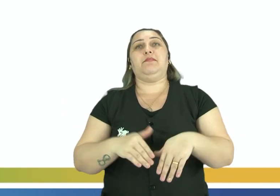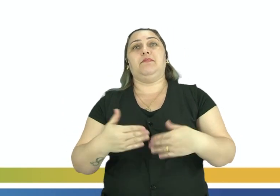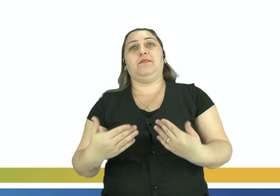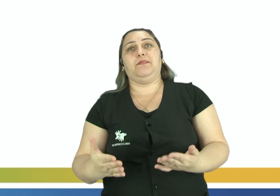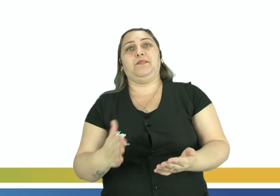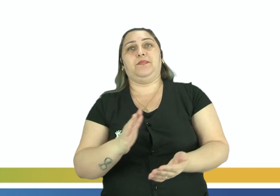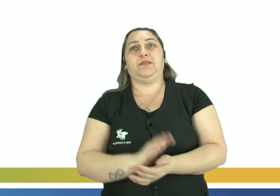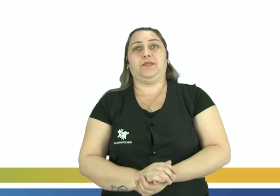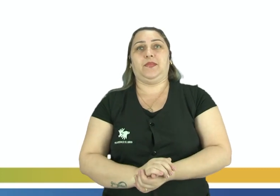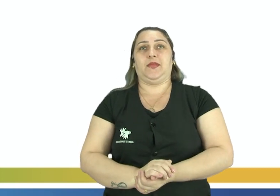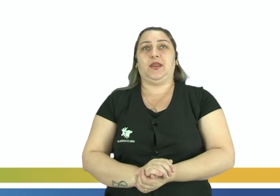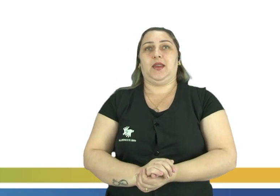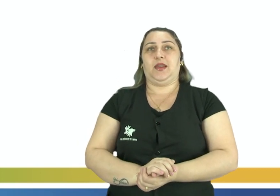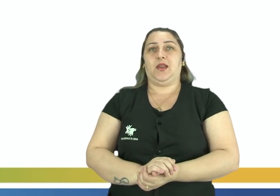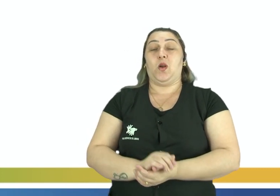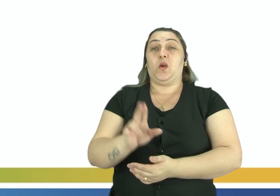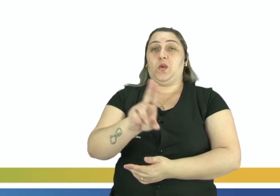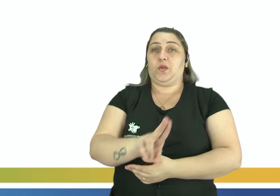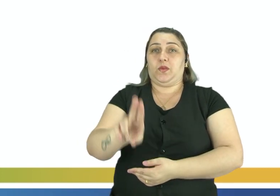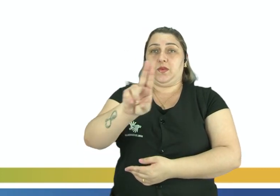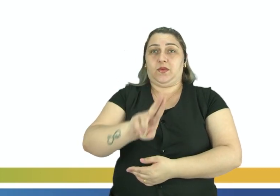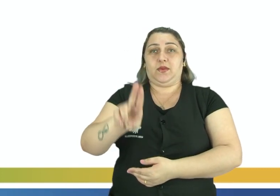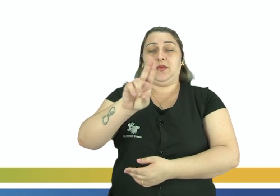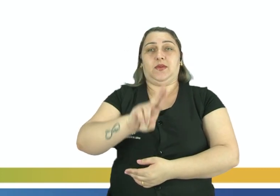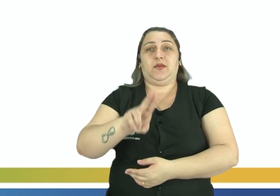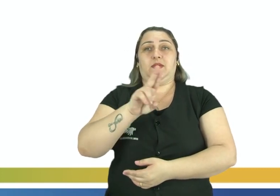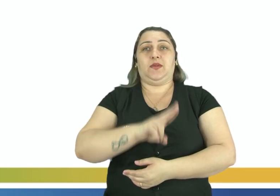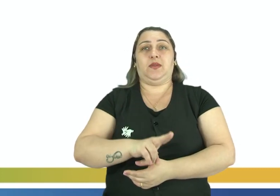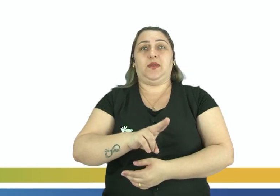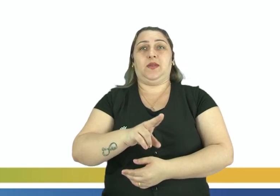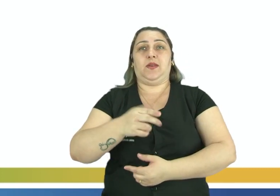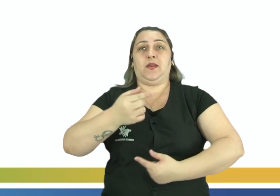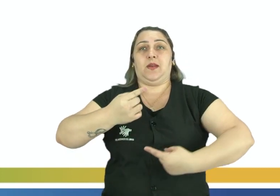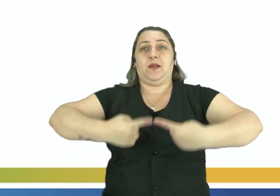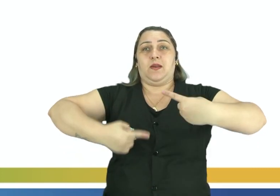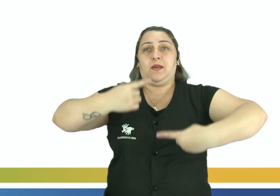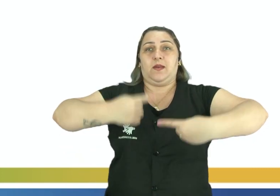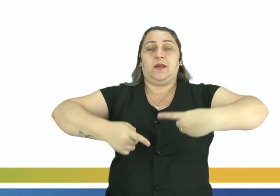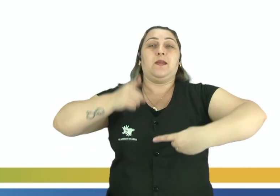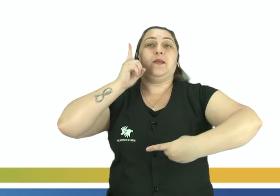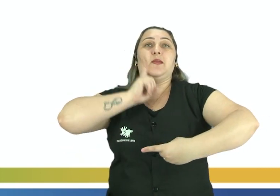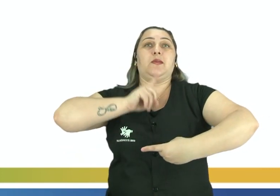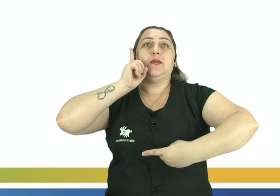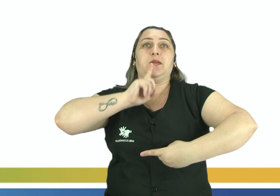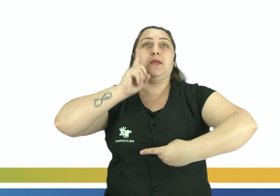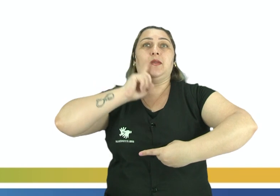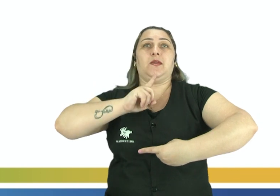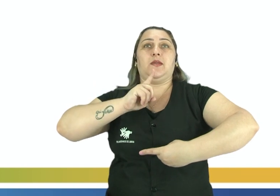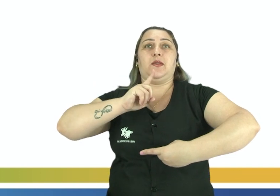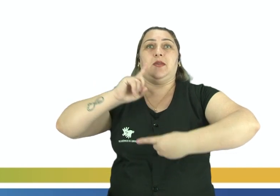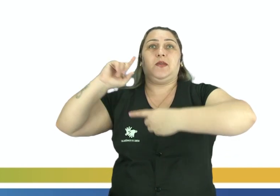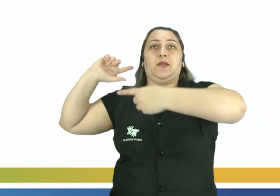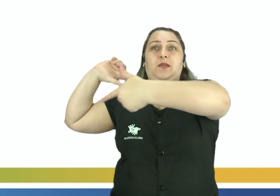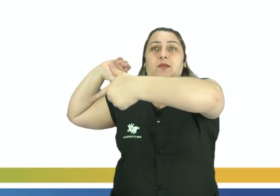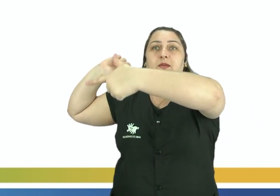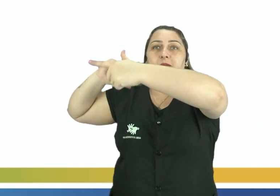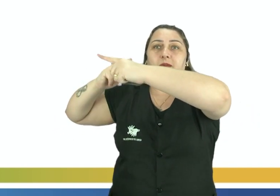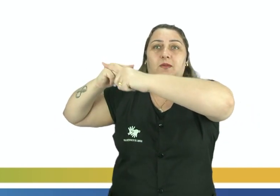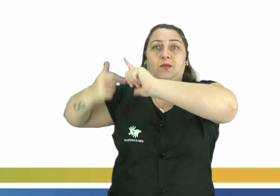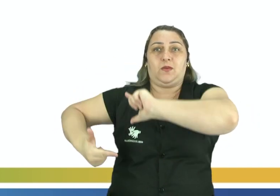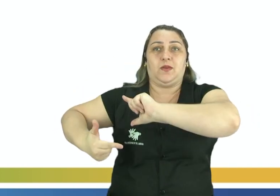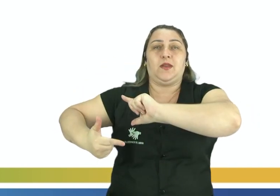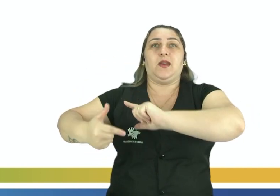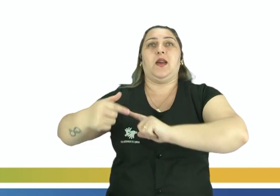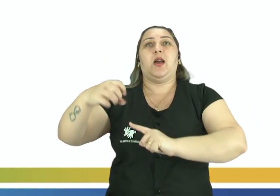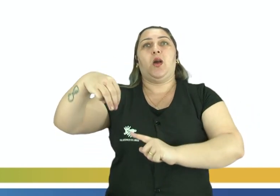aí, um dos mecanismos usados pela política americana é a doutrina Monroe. Os Estados Unidos impõem